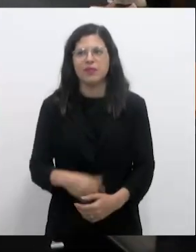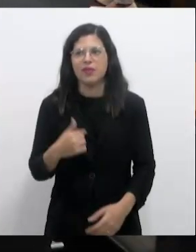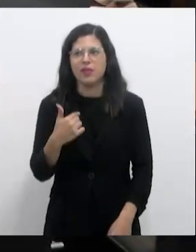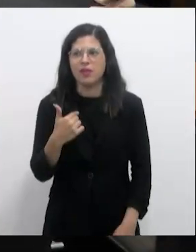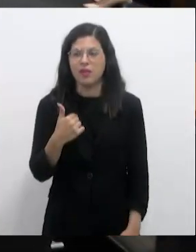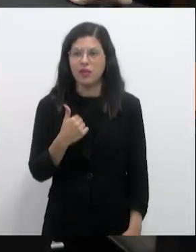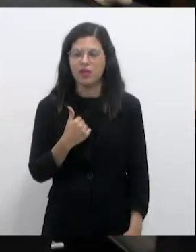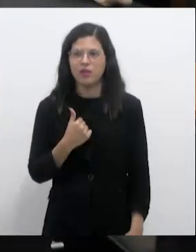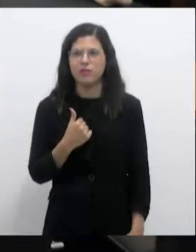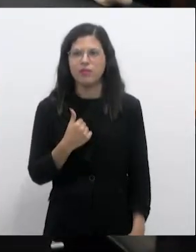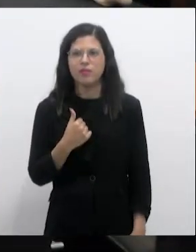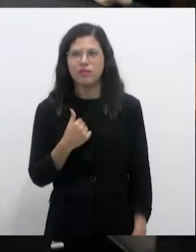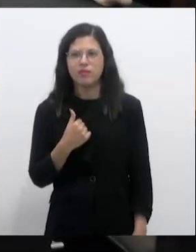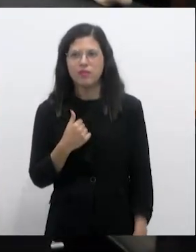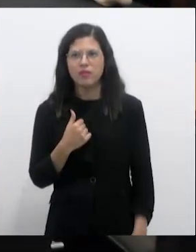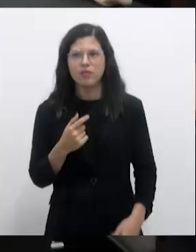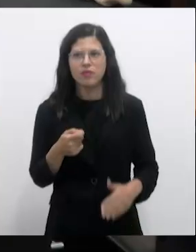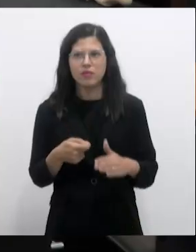patrocinei